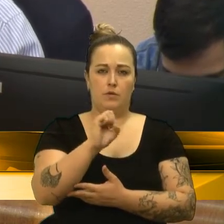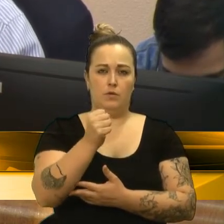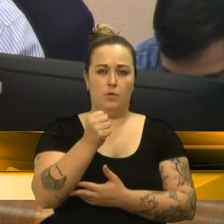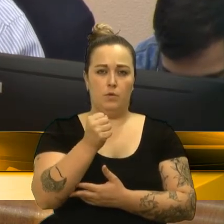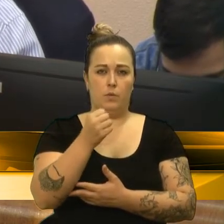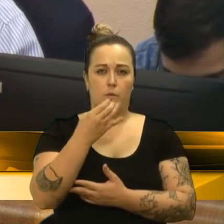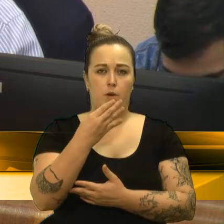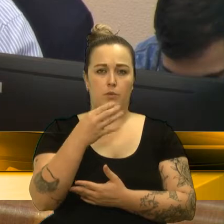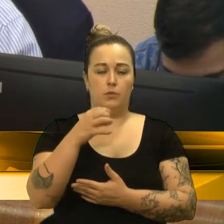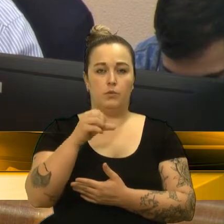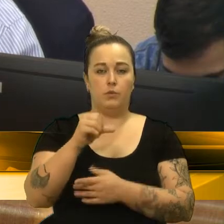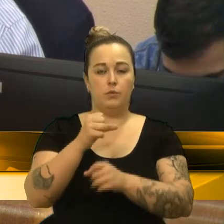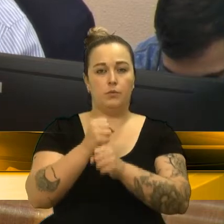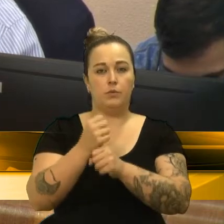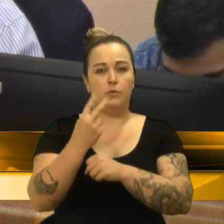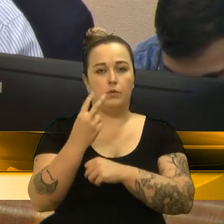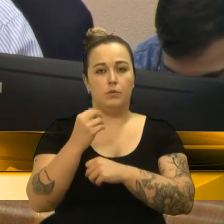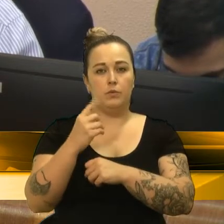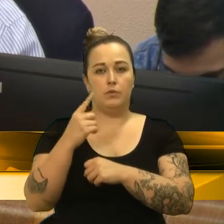900-837549-2017,